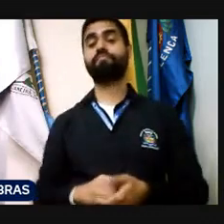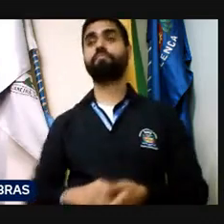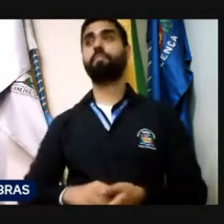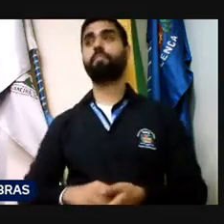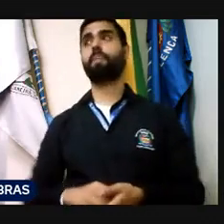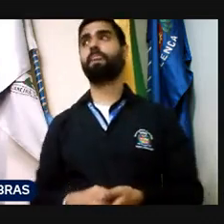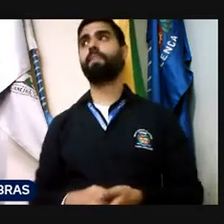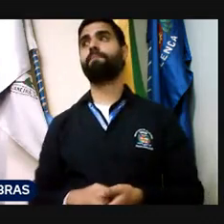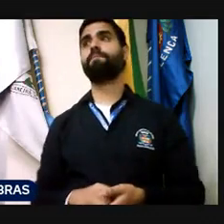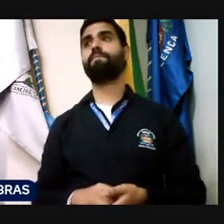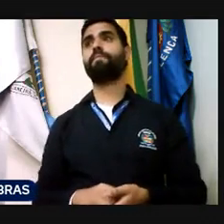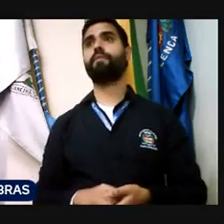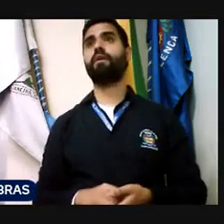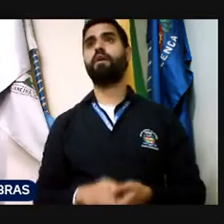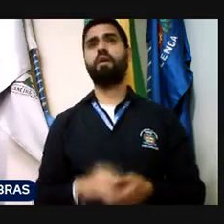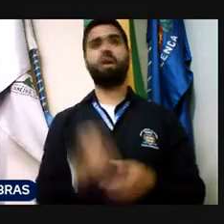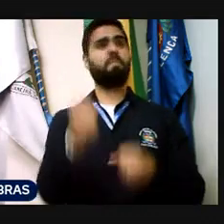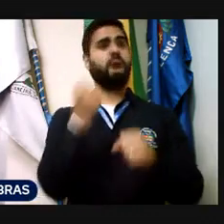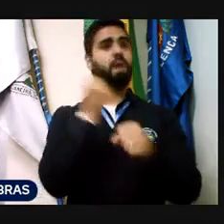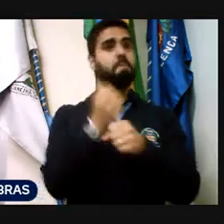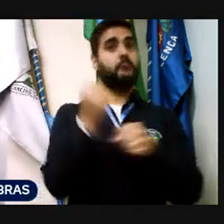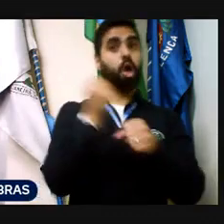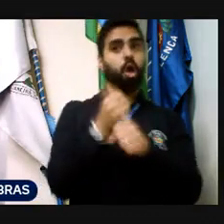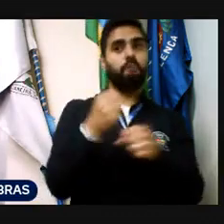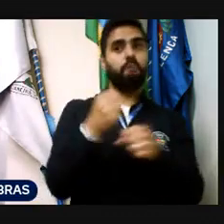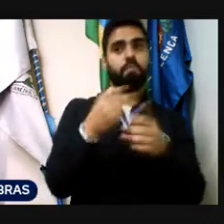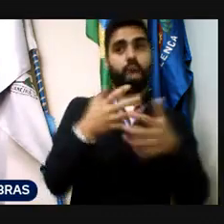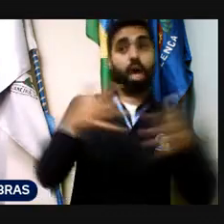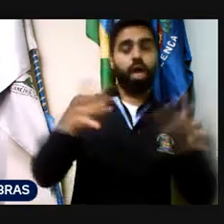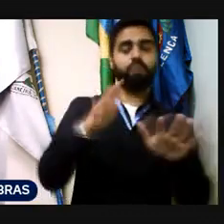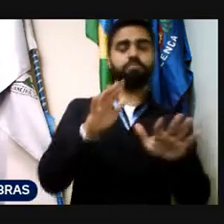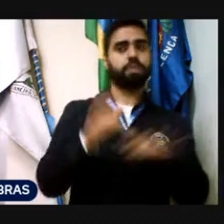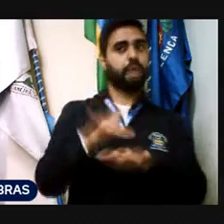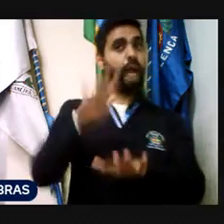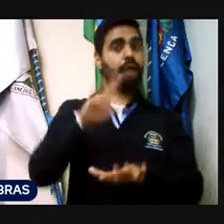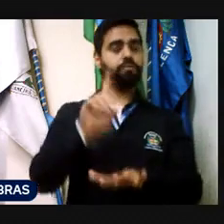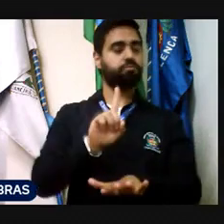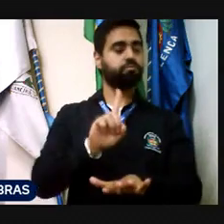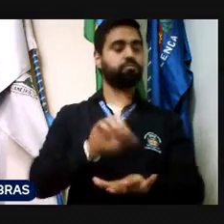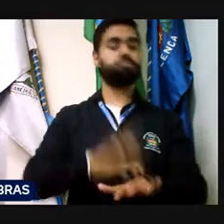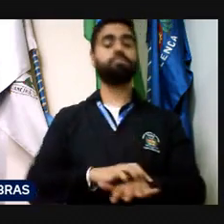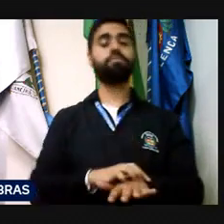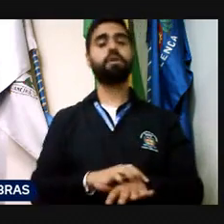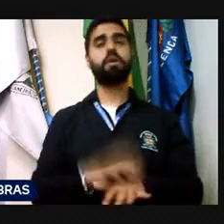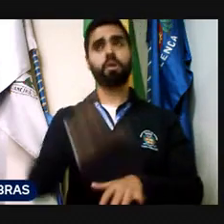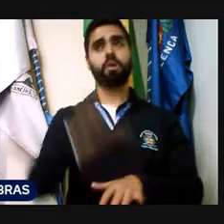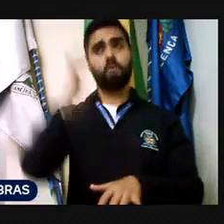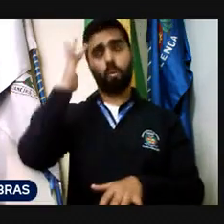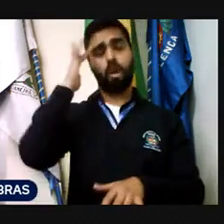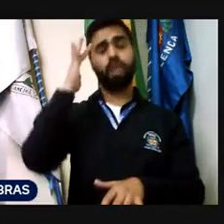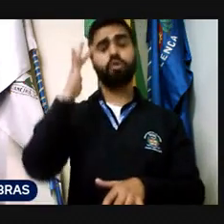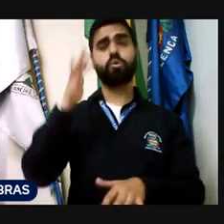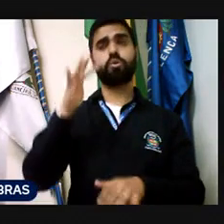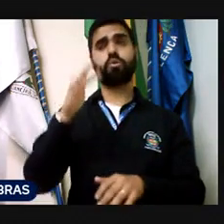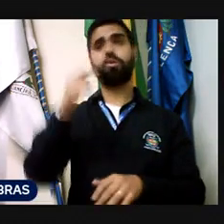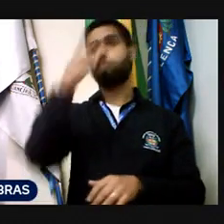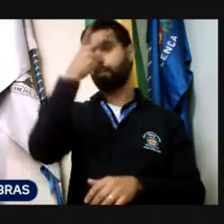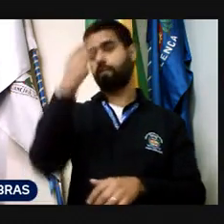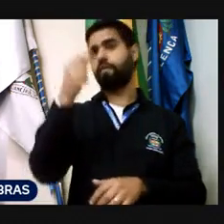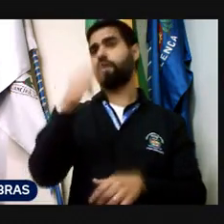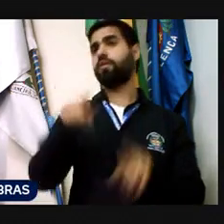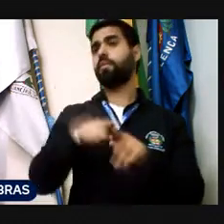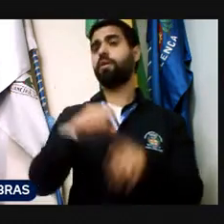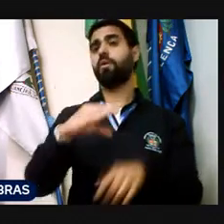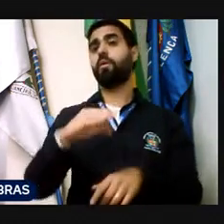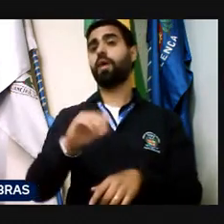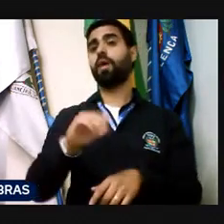não é uma obra grande, nem uma obra nem muito cara. Eu acredito que o prefeito aí, o Kaique, vão nos atender com essa